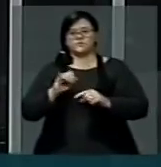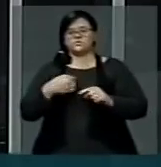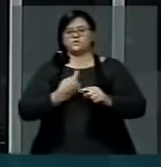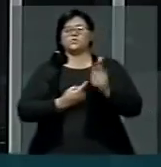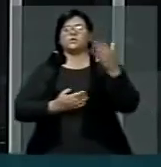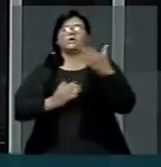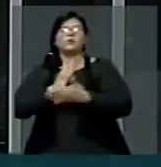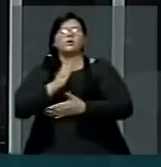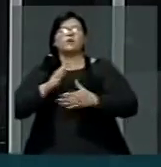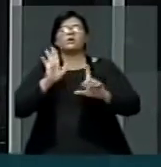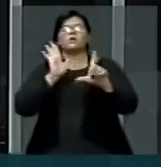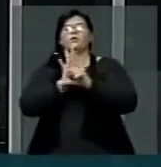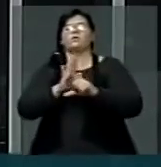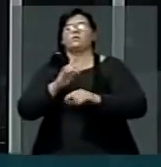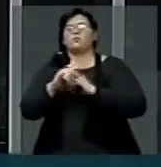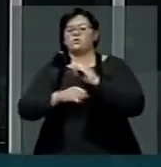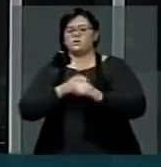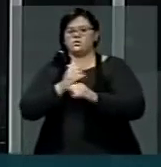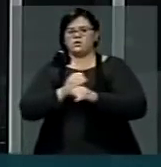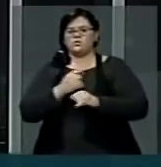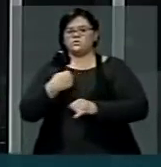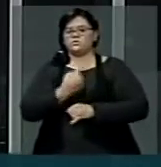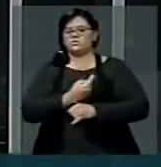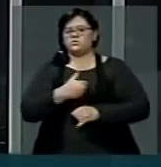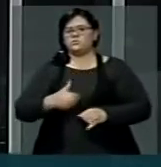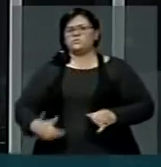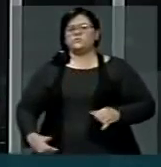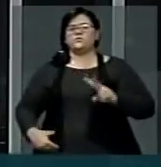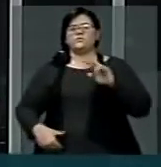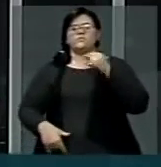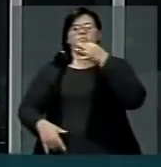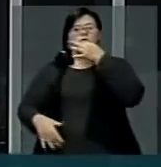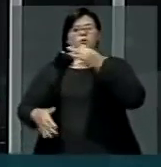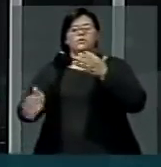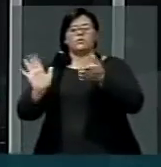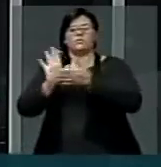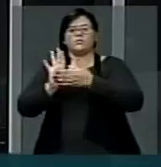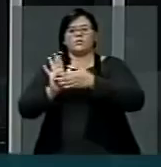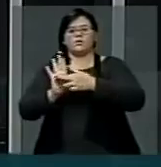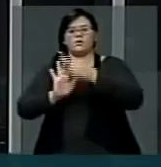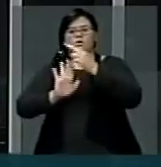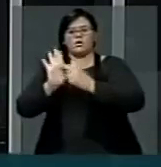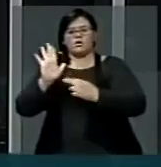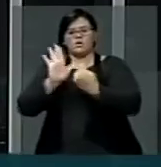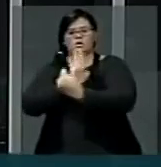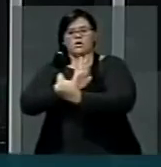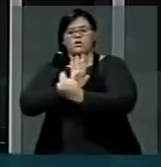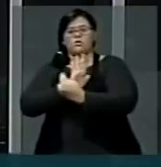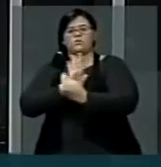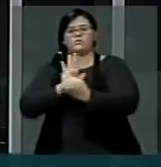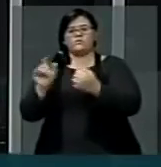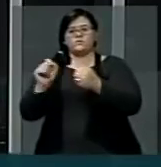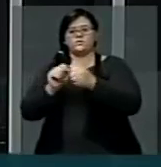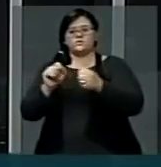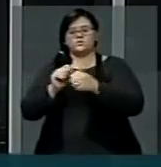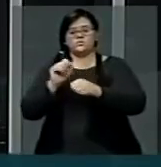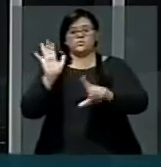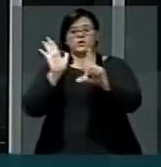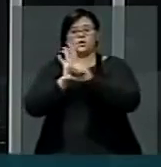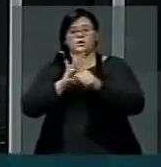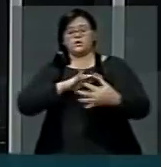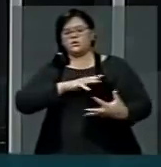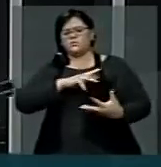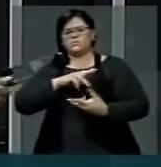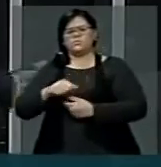Marco Civil da Internet, nosso governo vai propor à ONU a adoção de um Marco Civil Internacional.